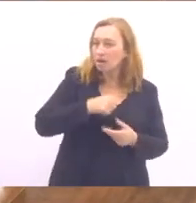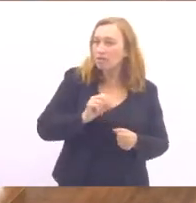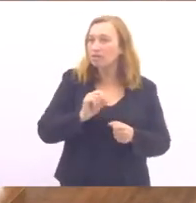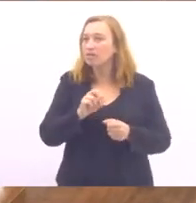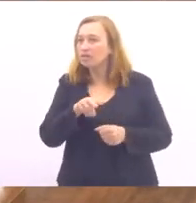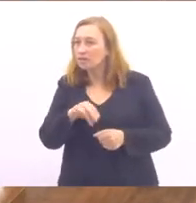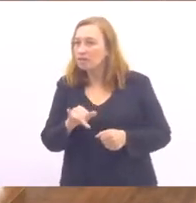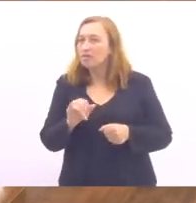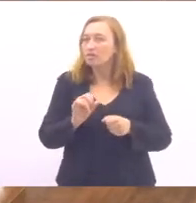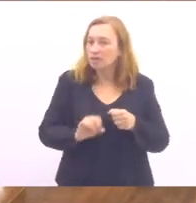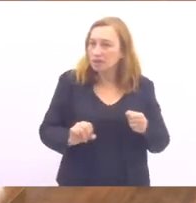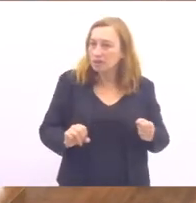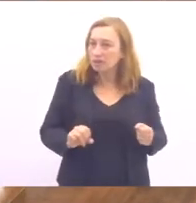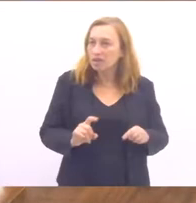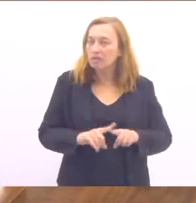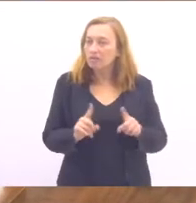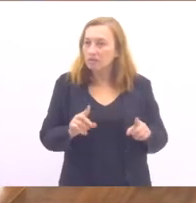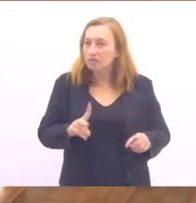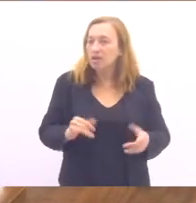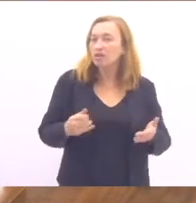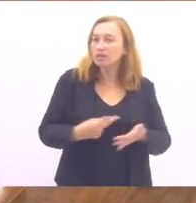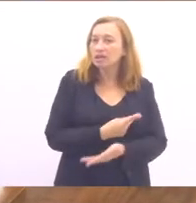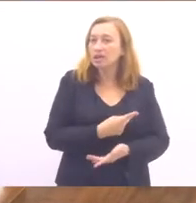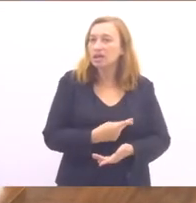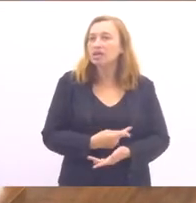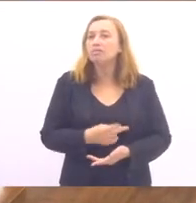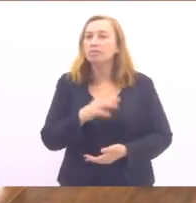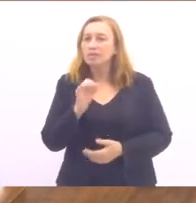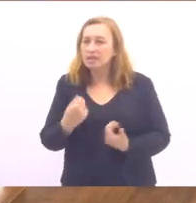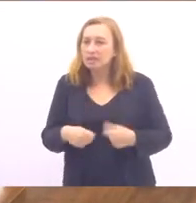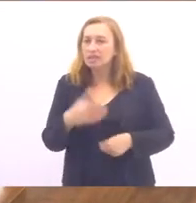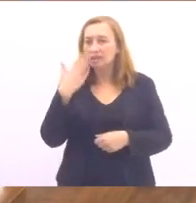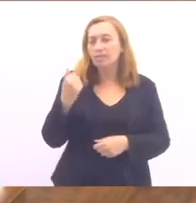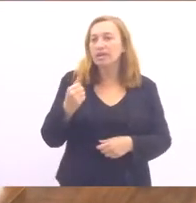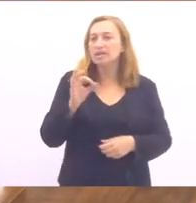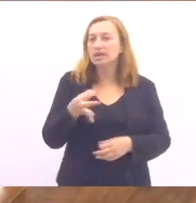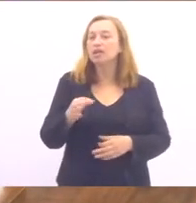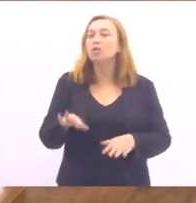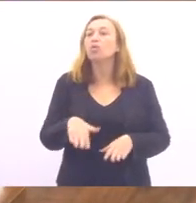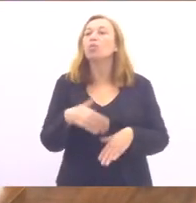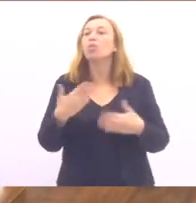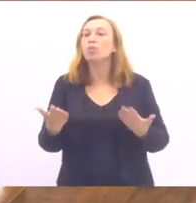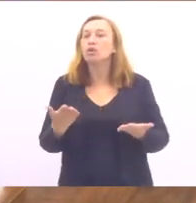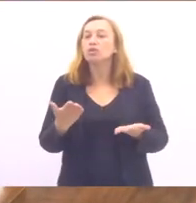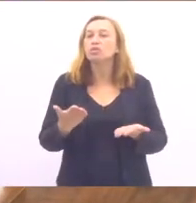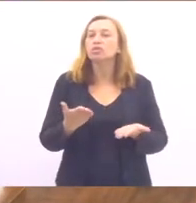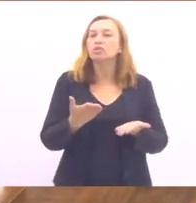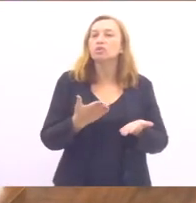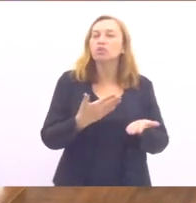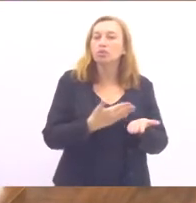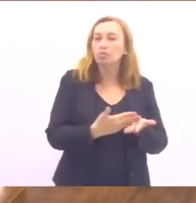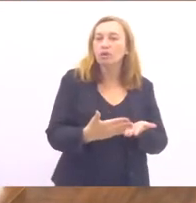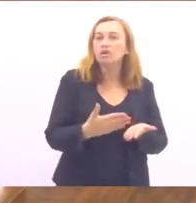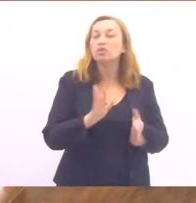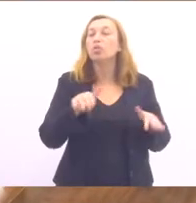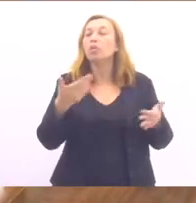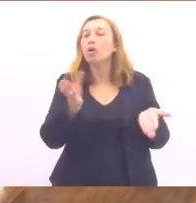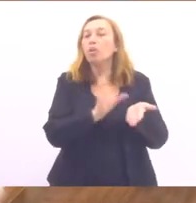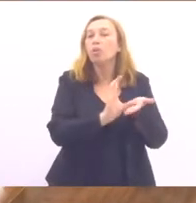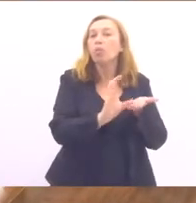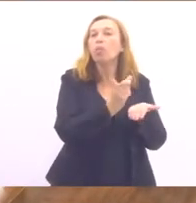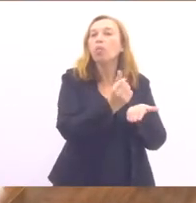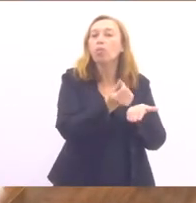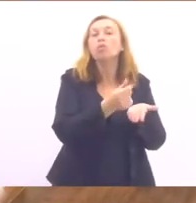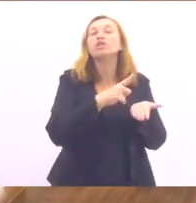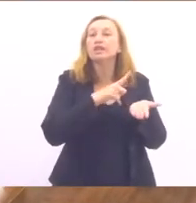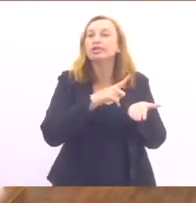vai acontecer, mas a gente precisa saber efetivamente quando começa isso. Qual o recurso que tem para isso?